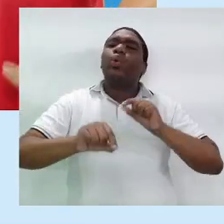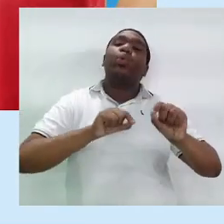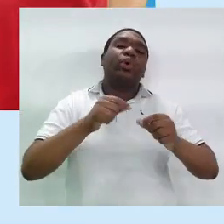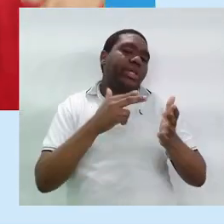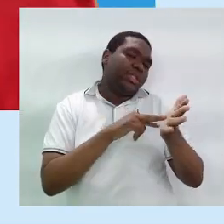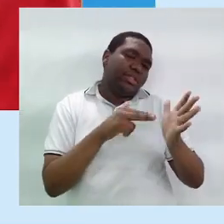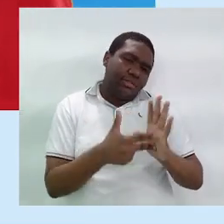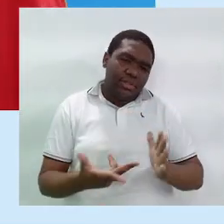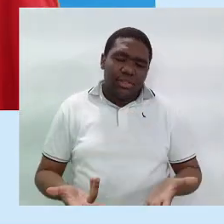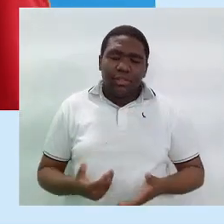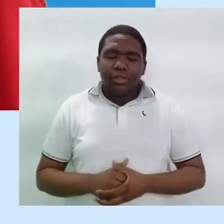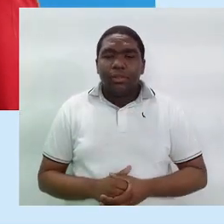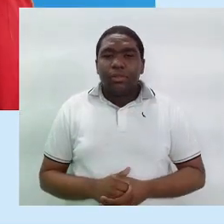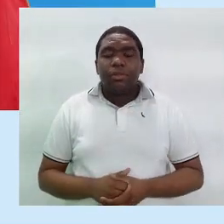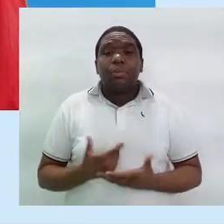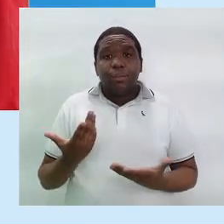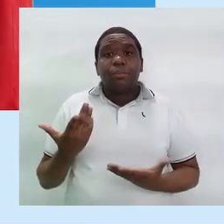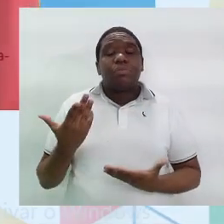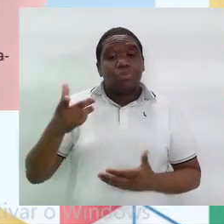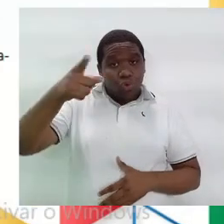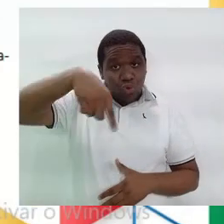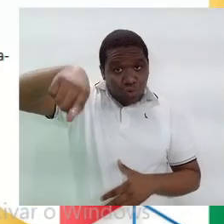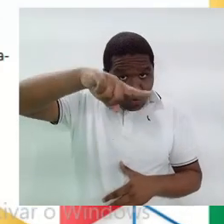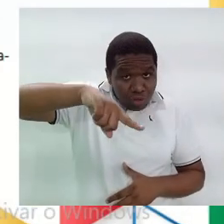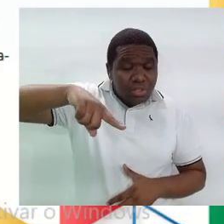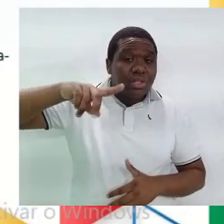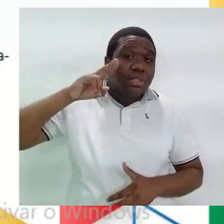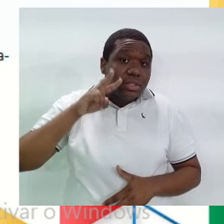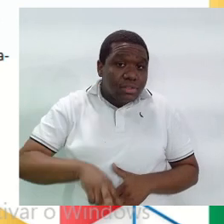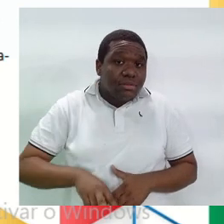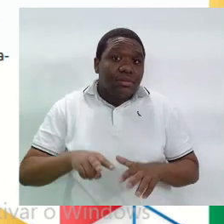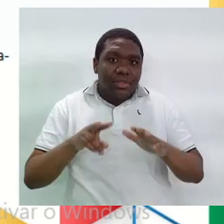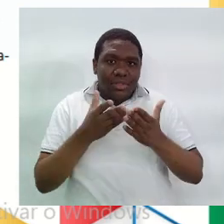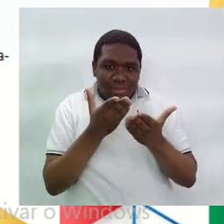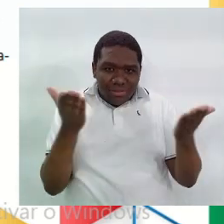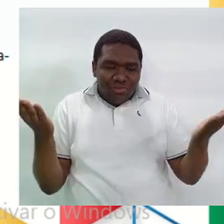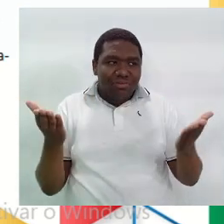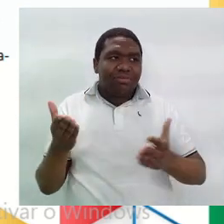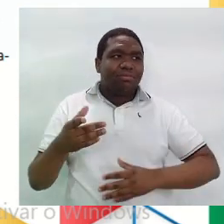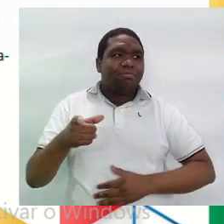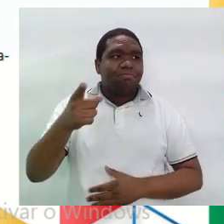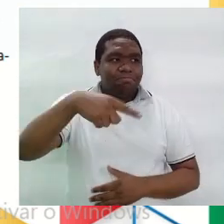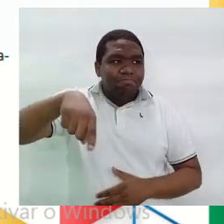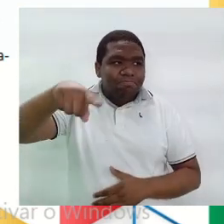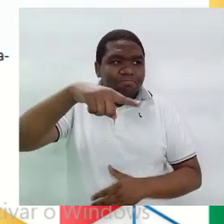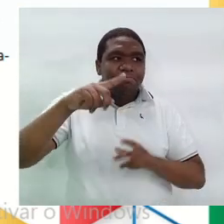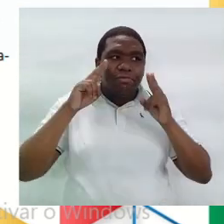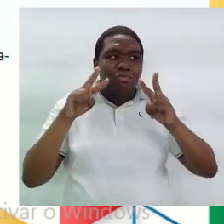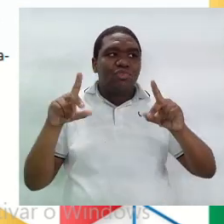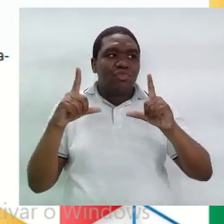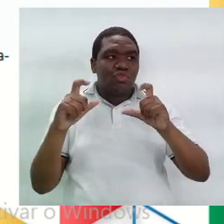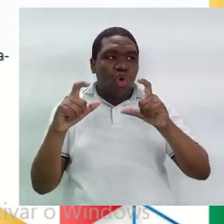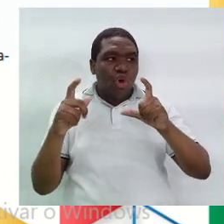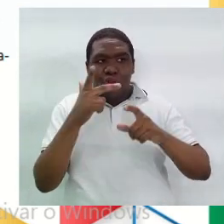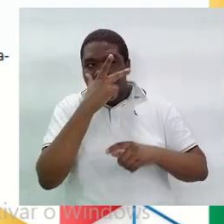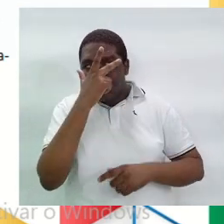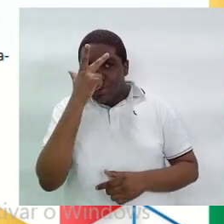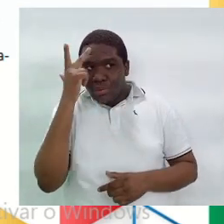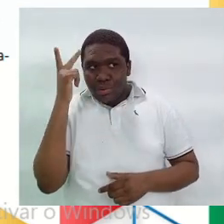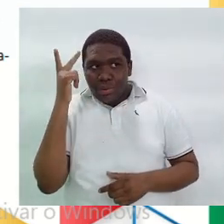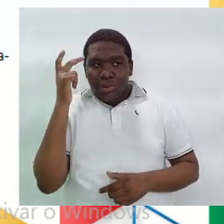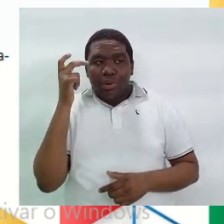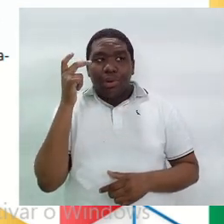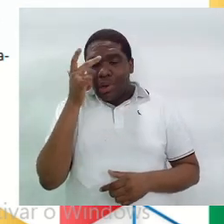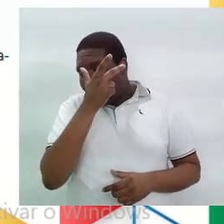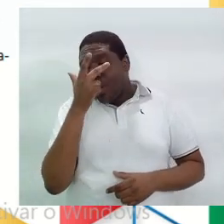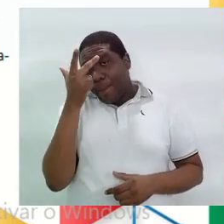Vamos adiante, trago para vocês na tela, olhem aí, certo? Uma foto de um